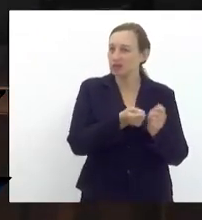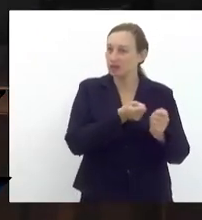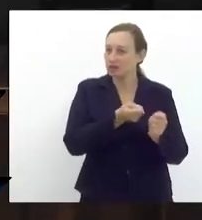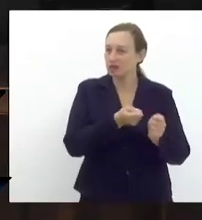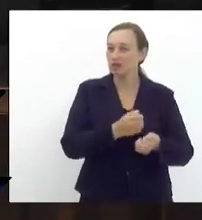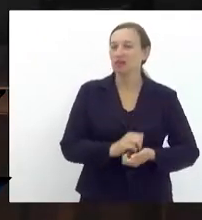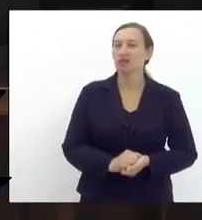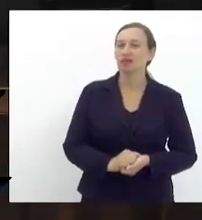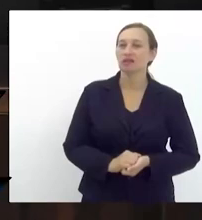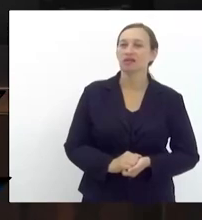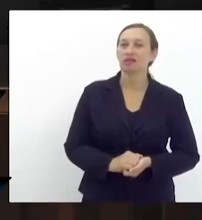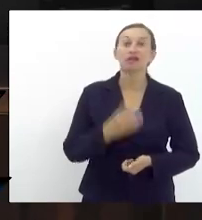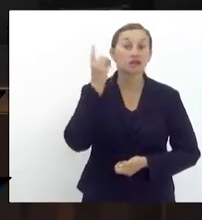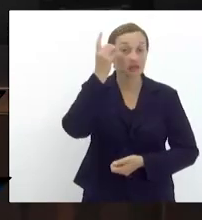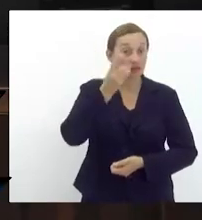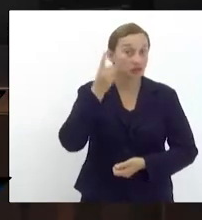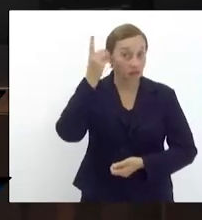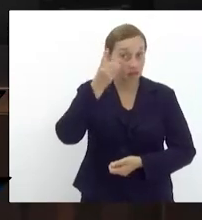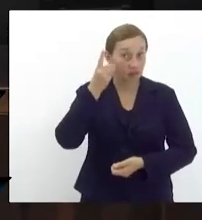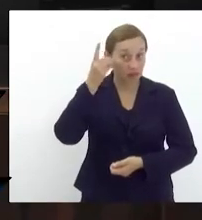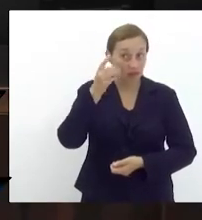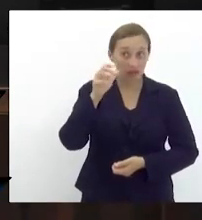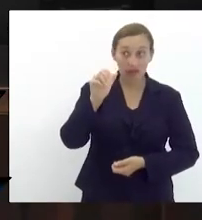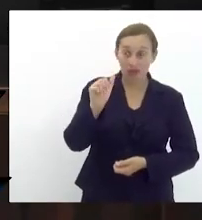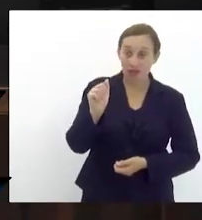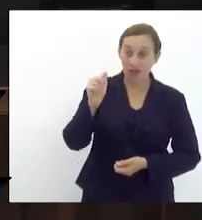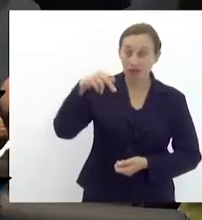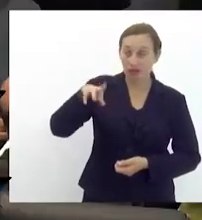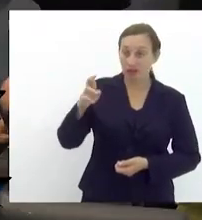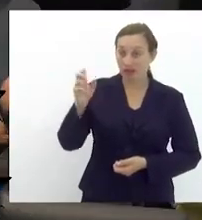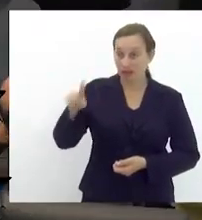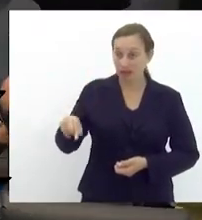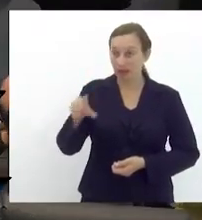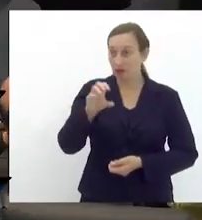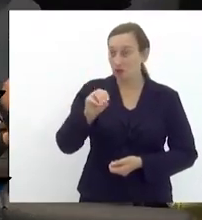financeira e controle Deputado André Correia